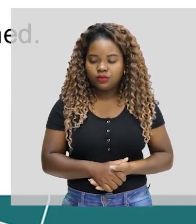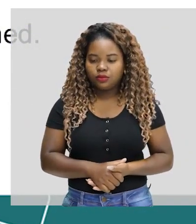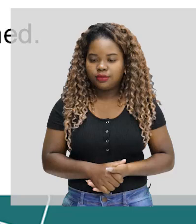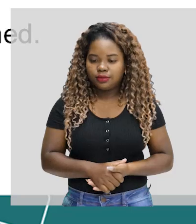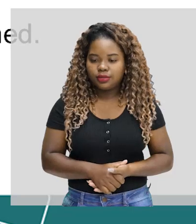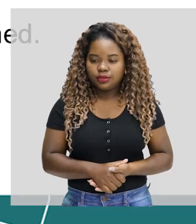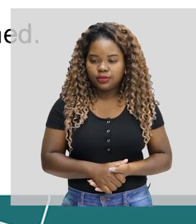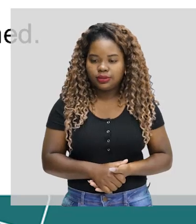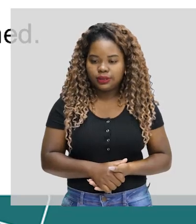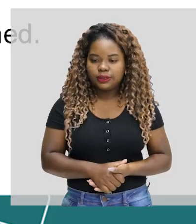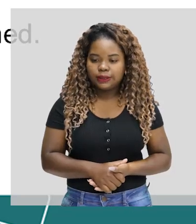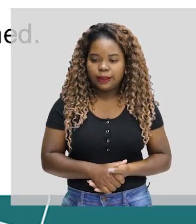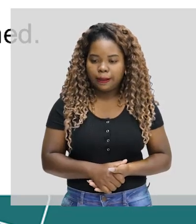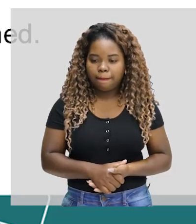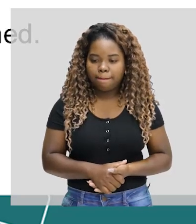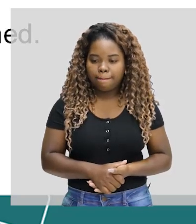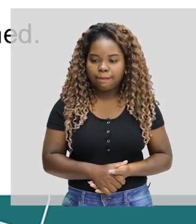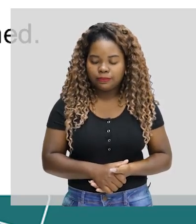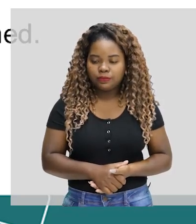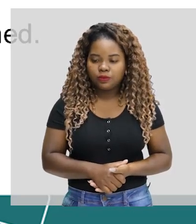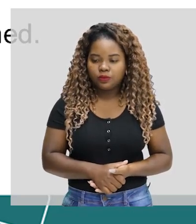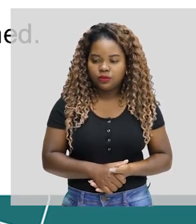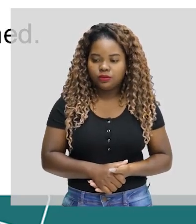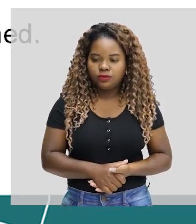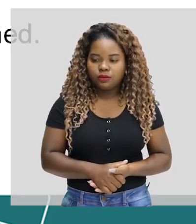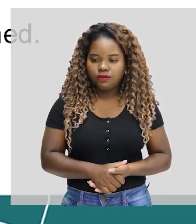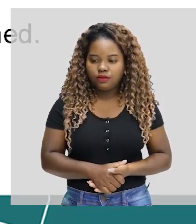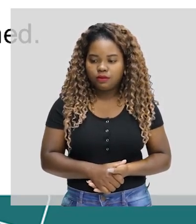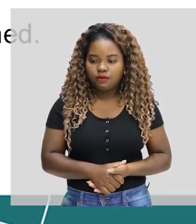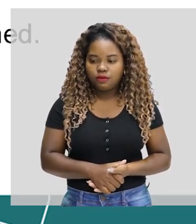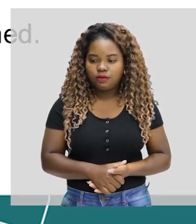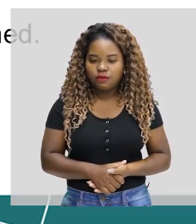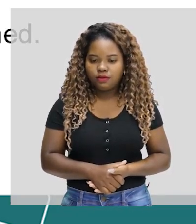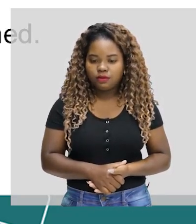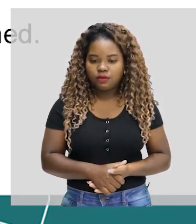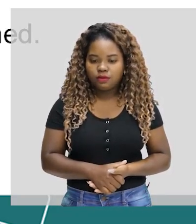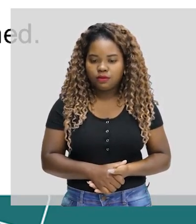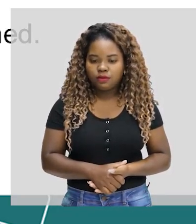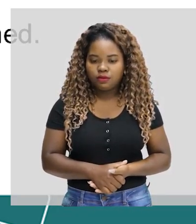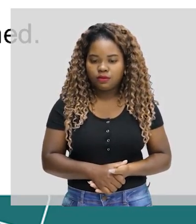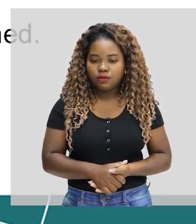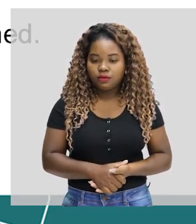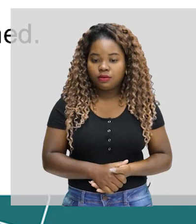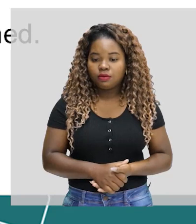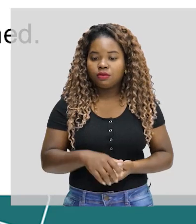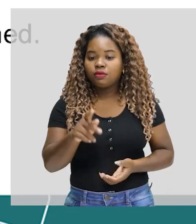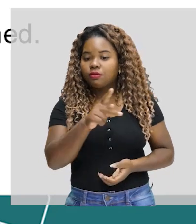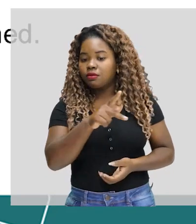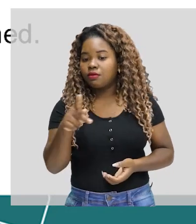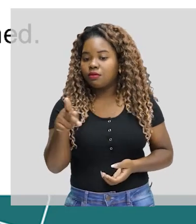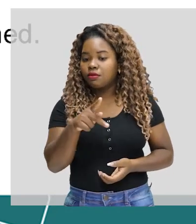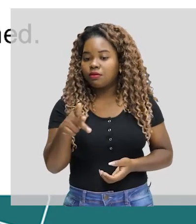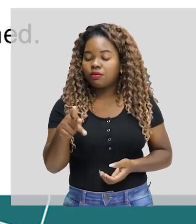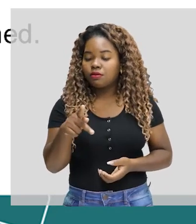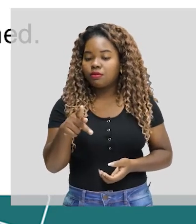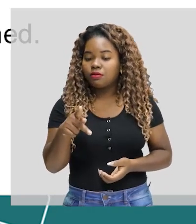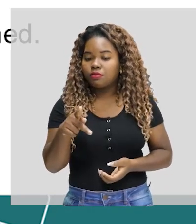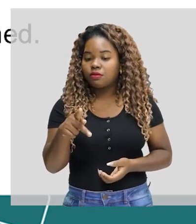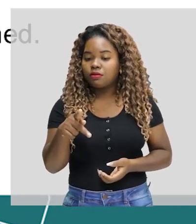and student review the work they did. Professor e